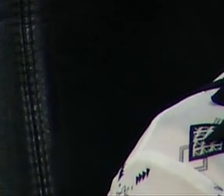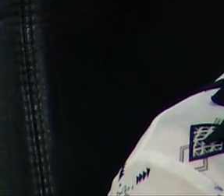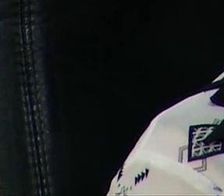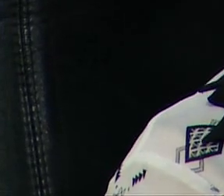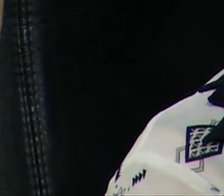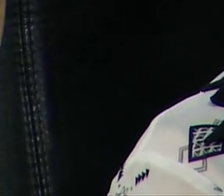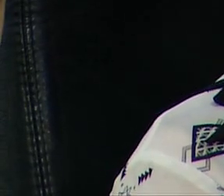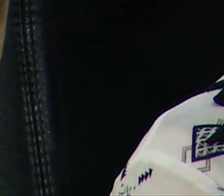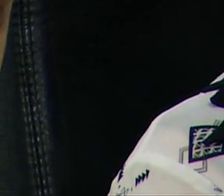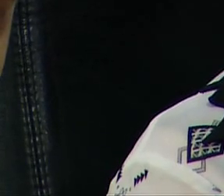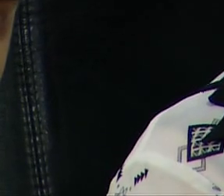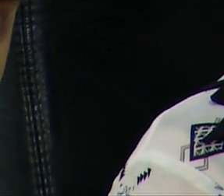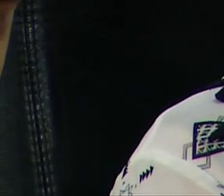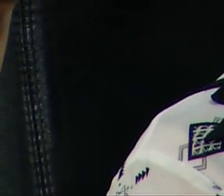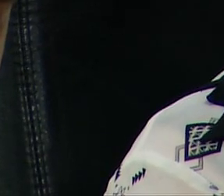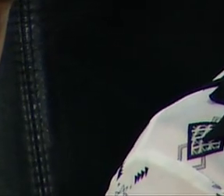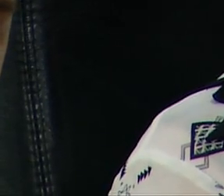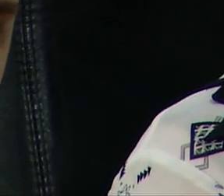meus passos.